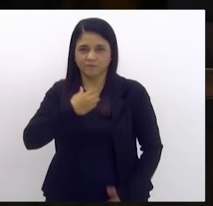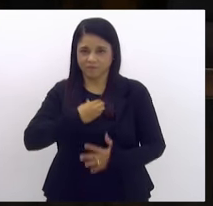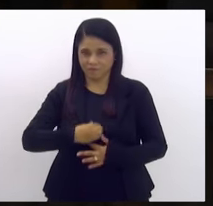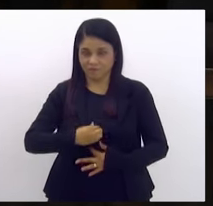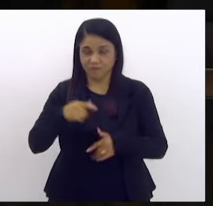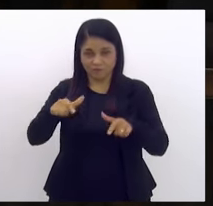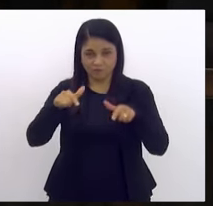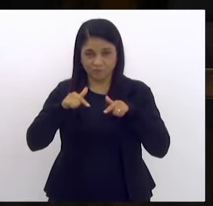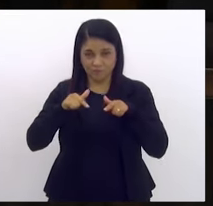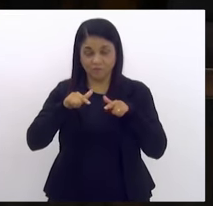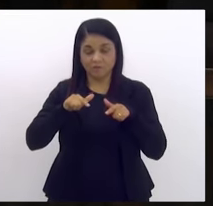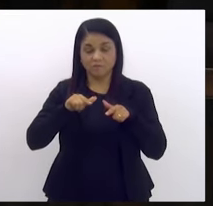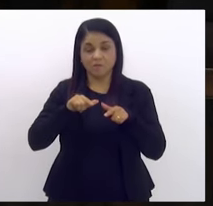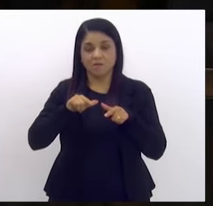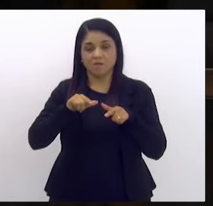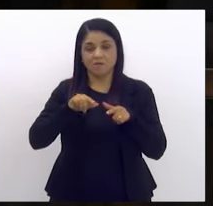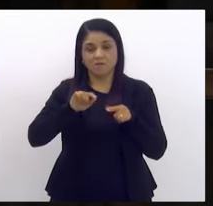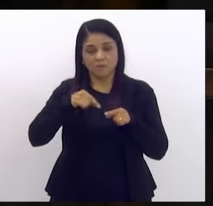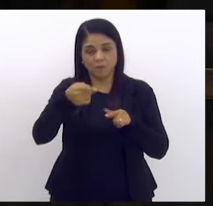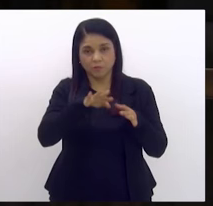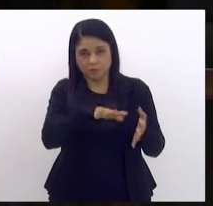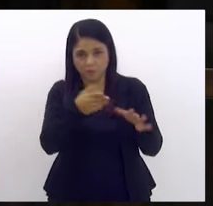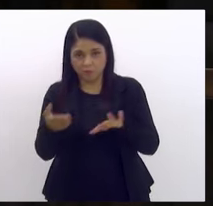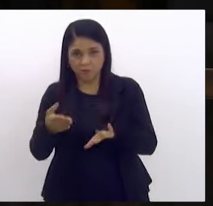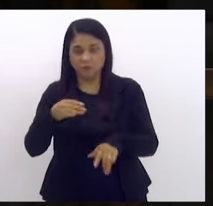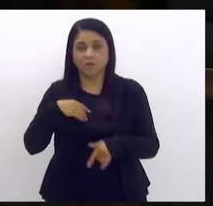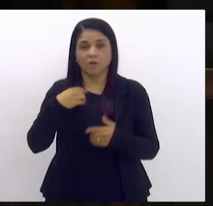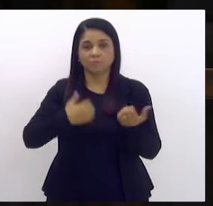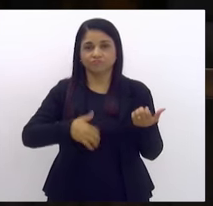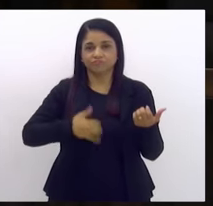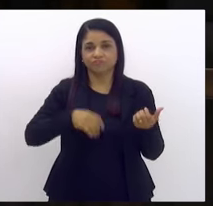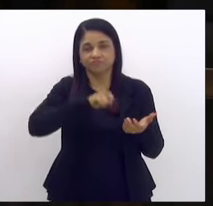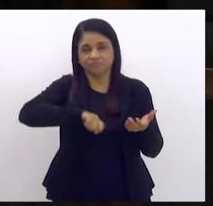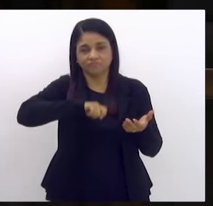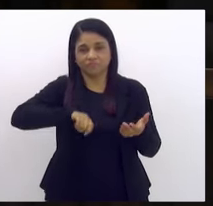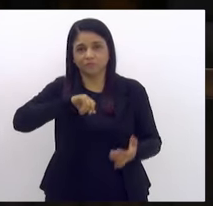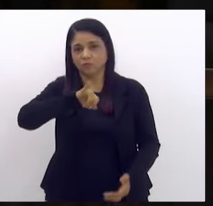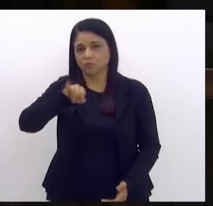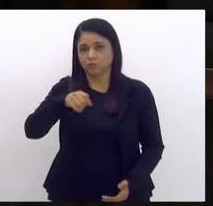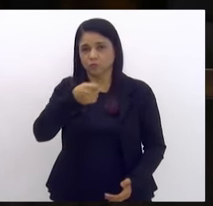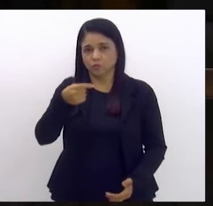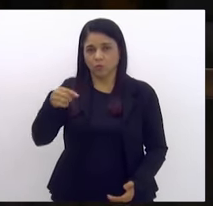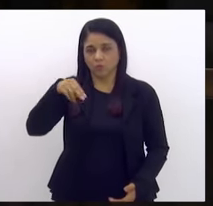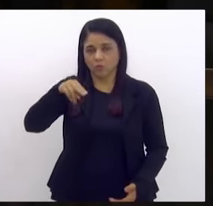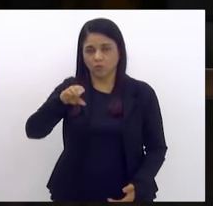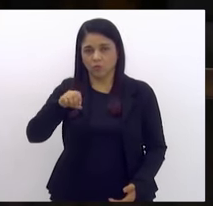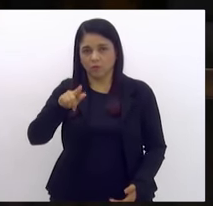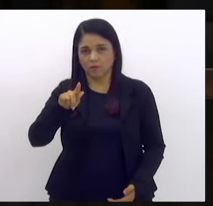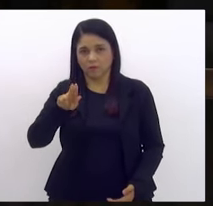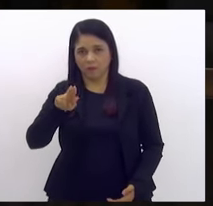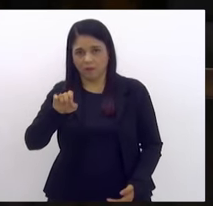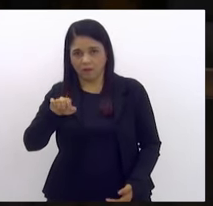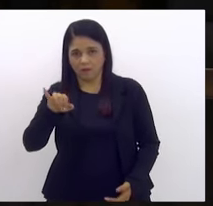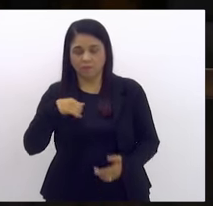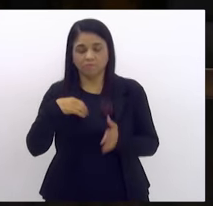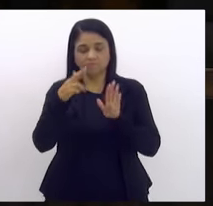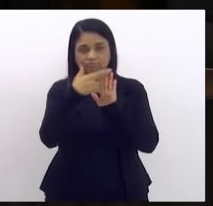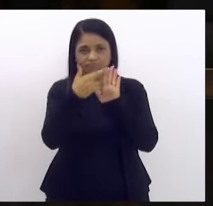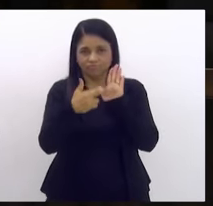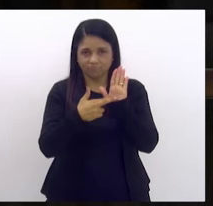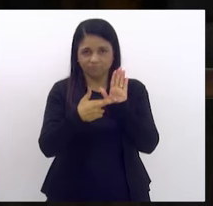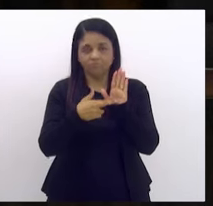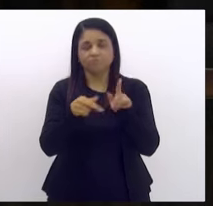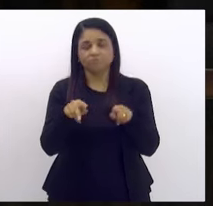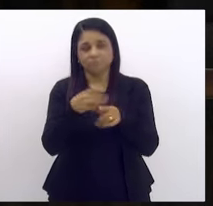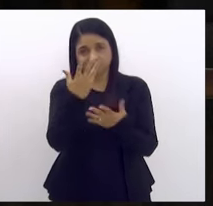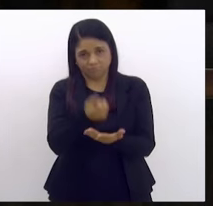diploma pós-morte, ao cantor e compositor João Batista Nogueira Júnior, João Nogueira. Parecer na Comissão de Normas Internas e Proposições